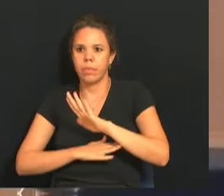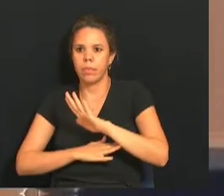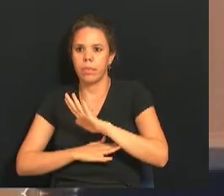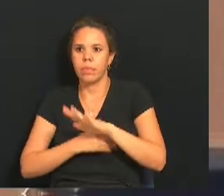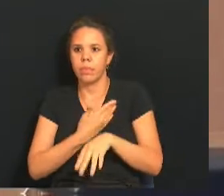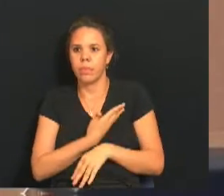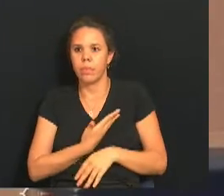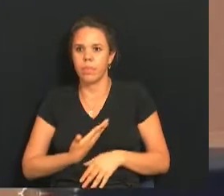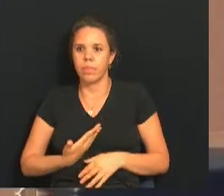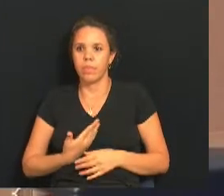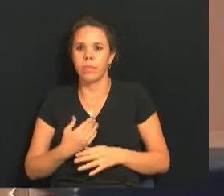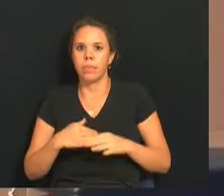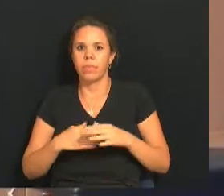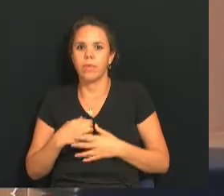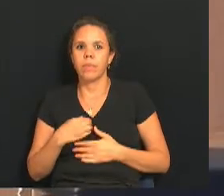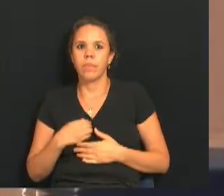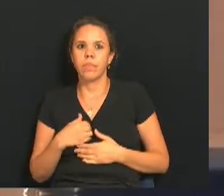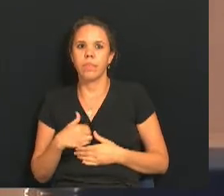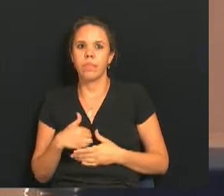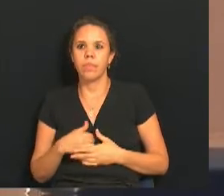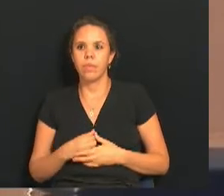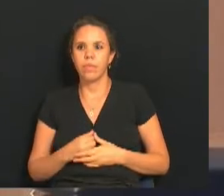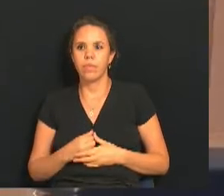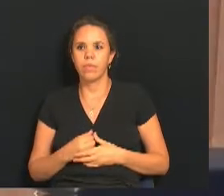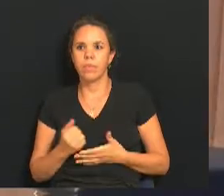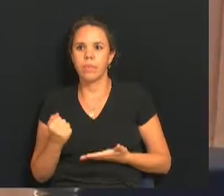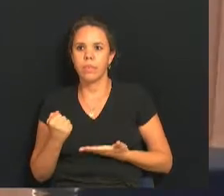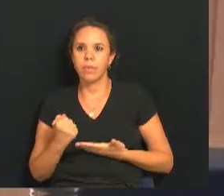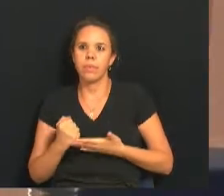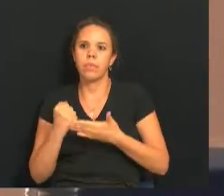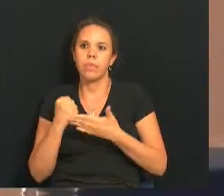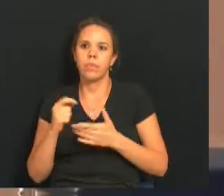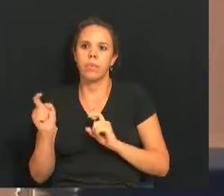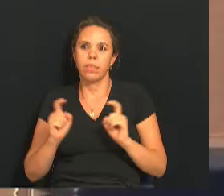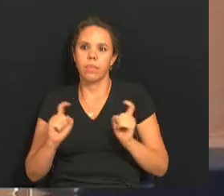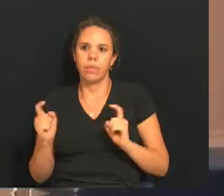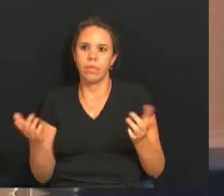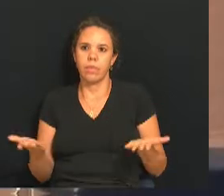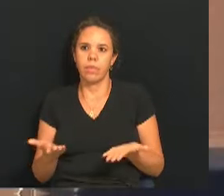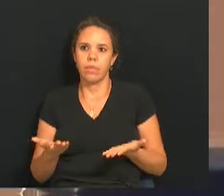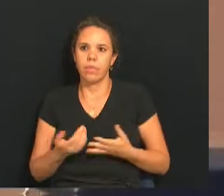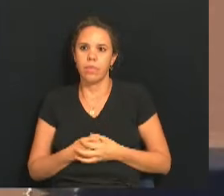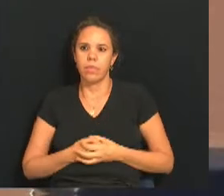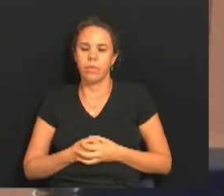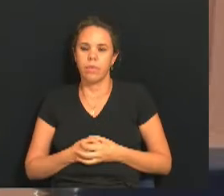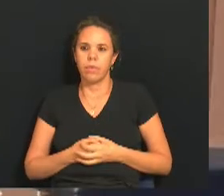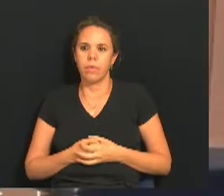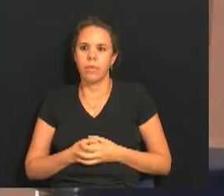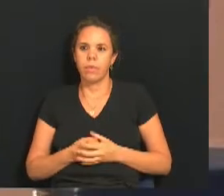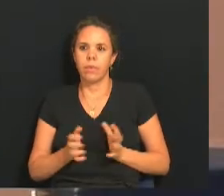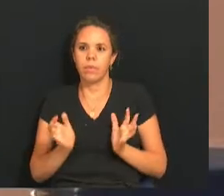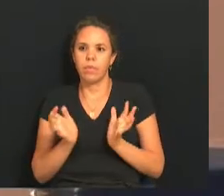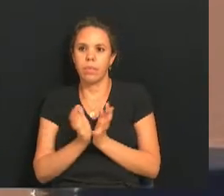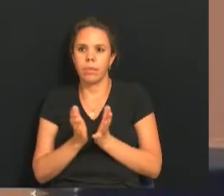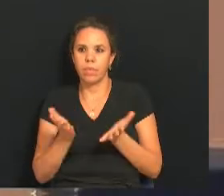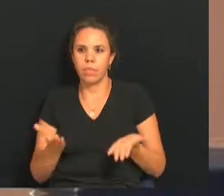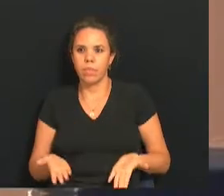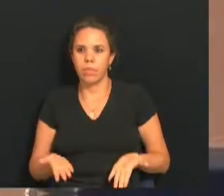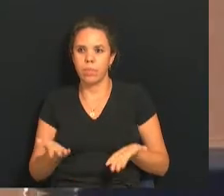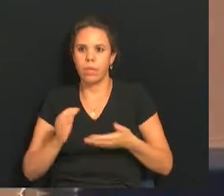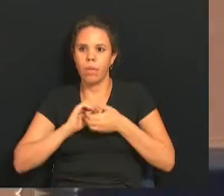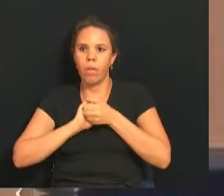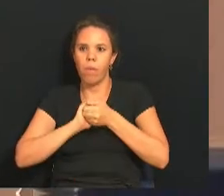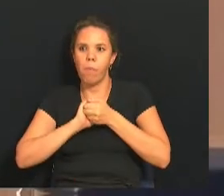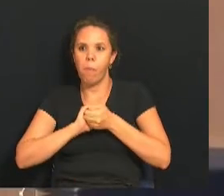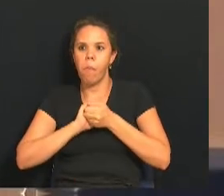de Campinas, que possibilitam a gente realizar essa reunião ordinária da comissão. Eu quero